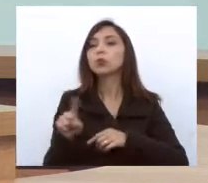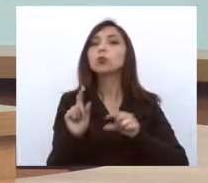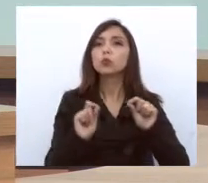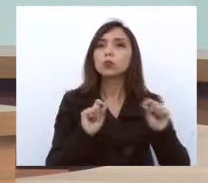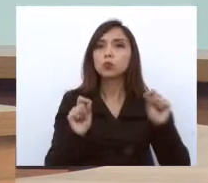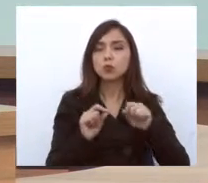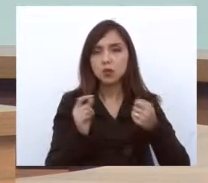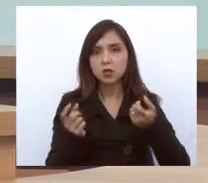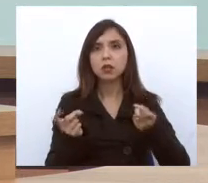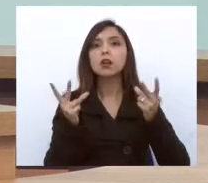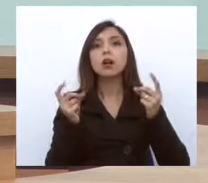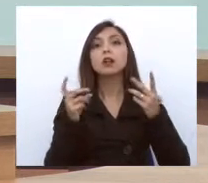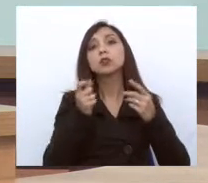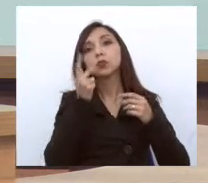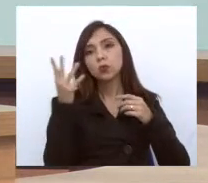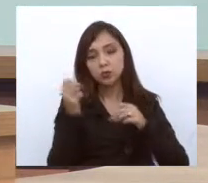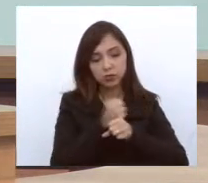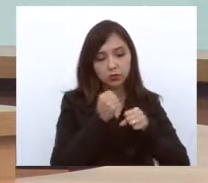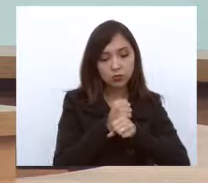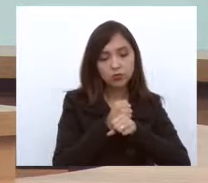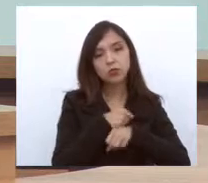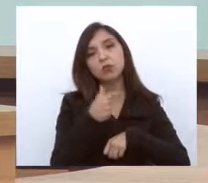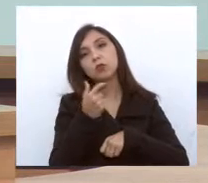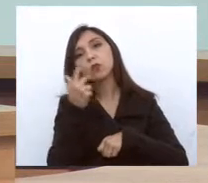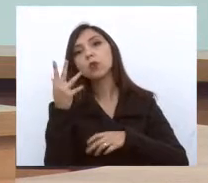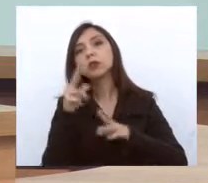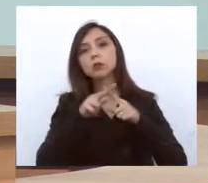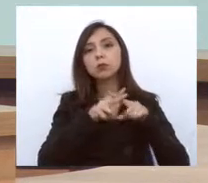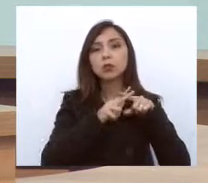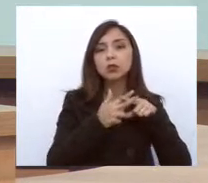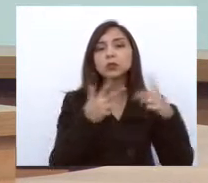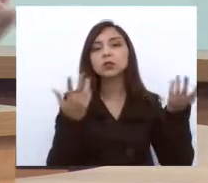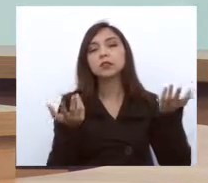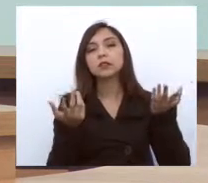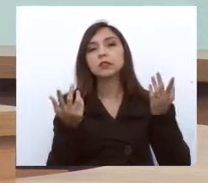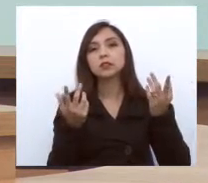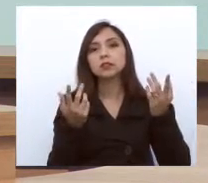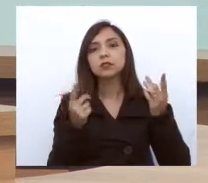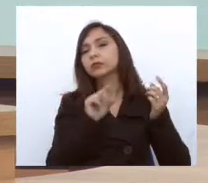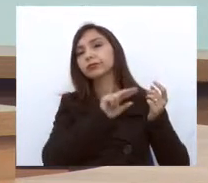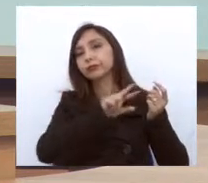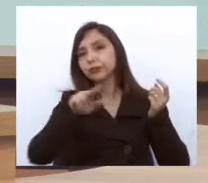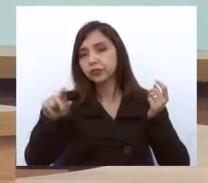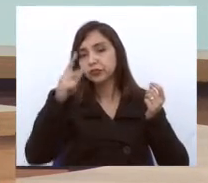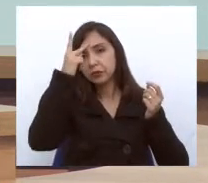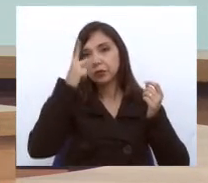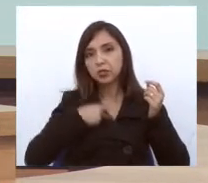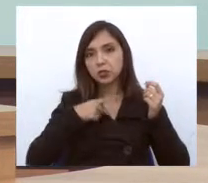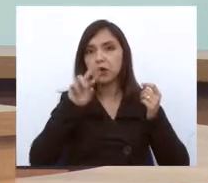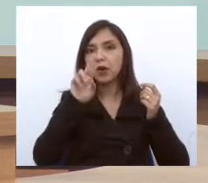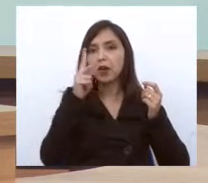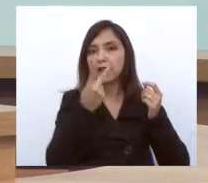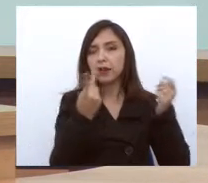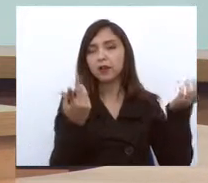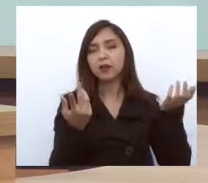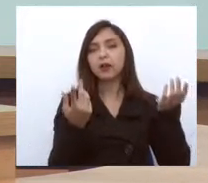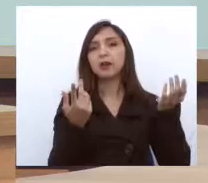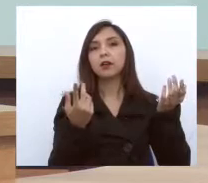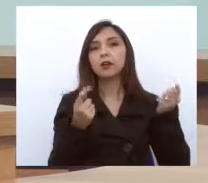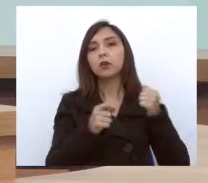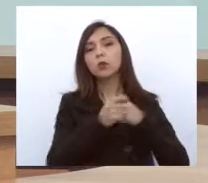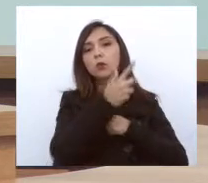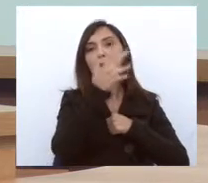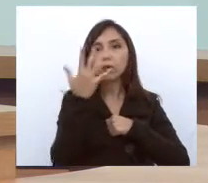gasto com construção? Quanto que é gasto com manutenção? Quanto que é gasto com o departamento pessoal, que é a folha de pagamento? Quanto que é